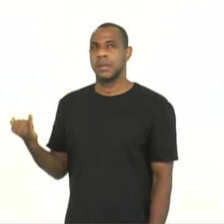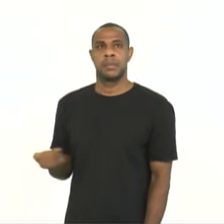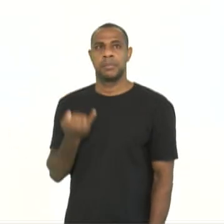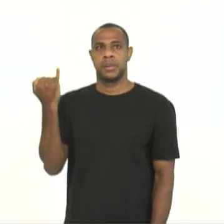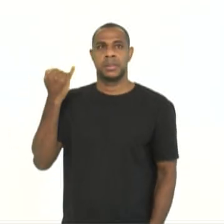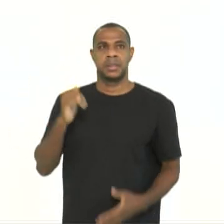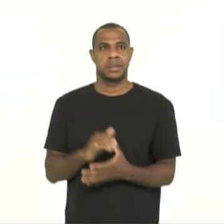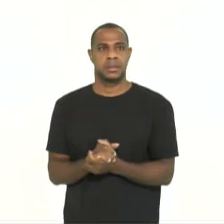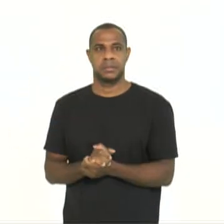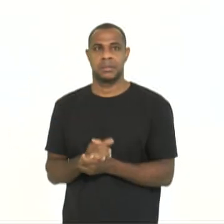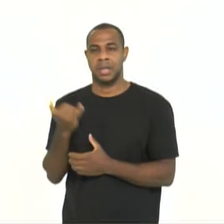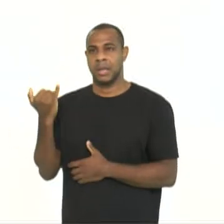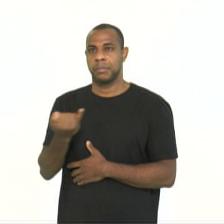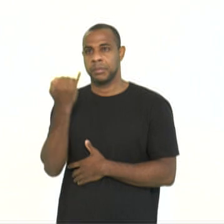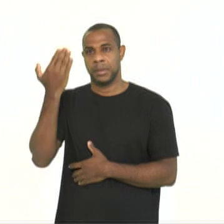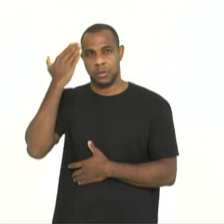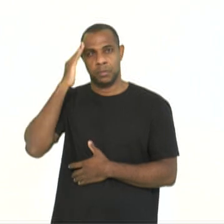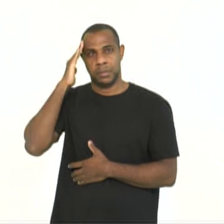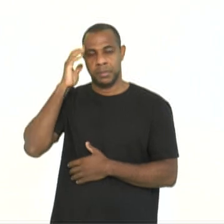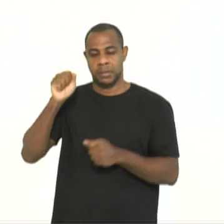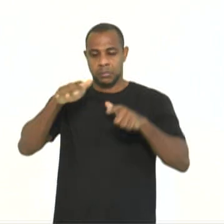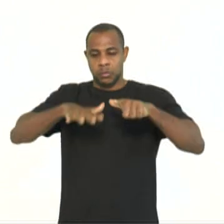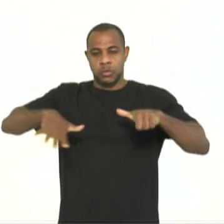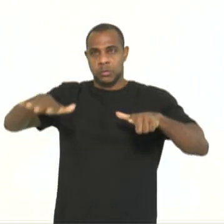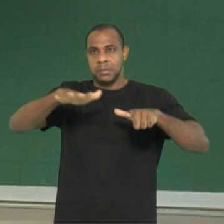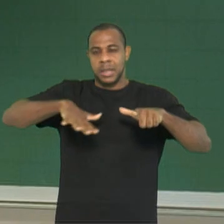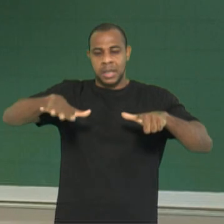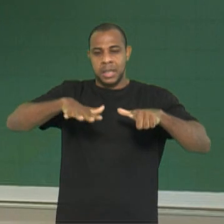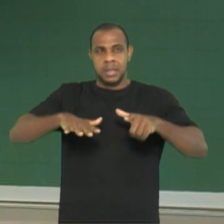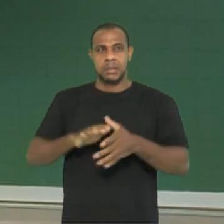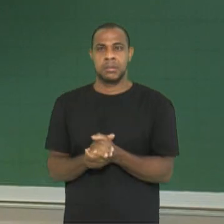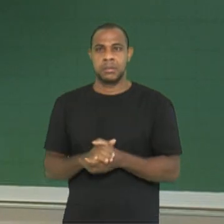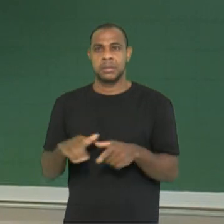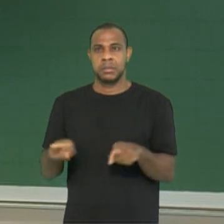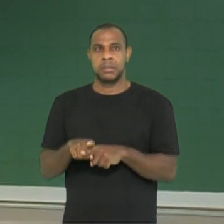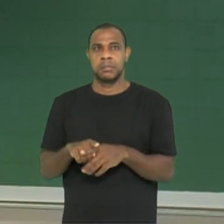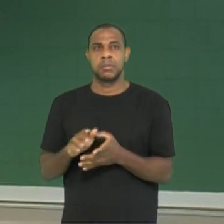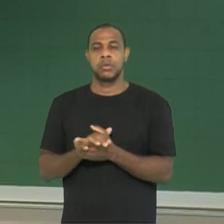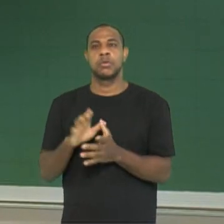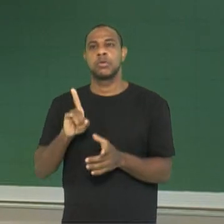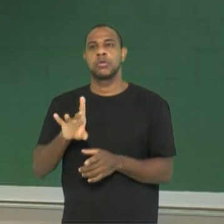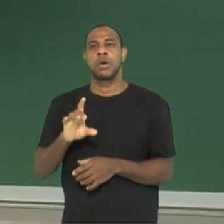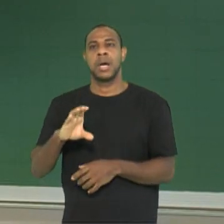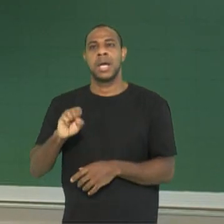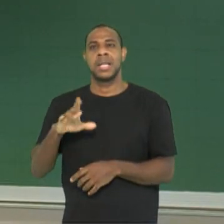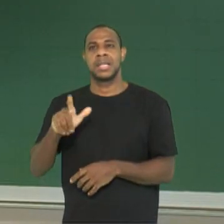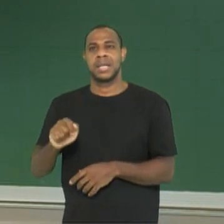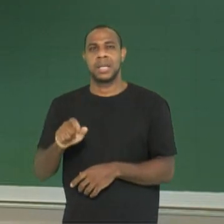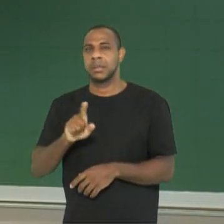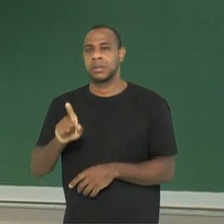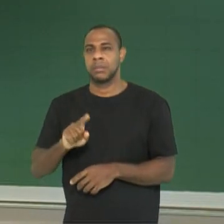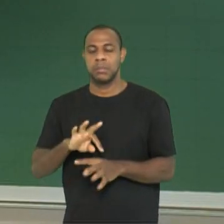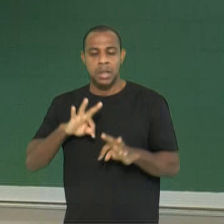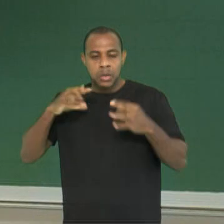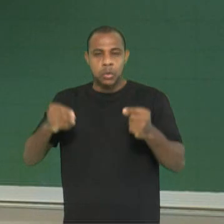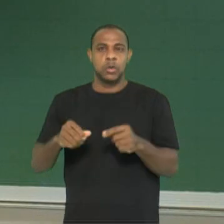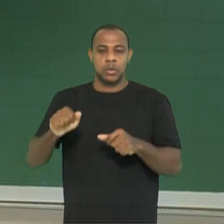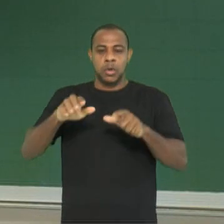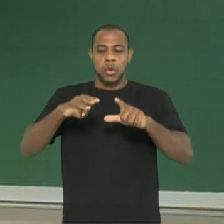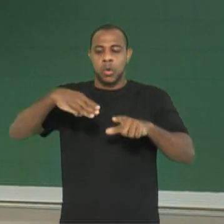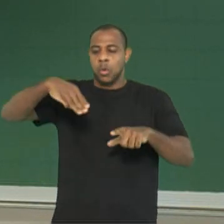escala cartográfica para a compreensão do espaço geográfico, não só da escala cartográfica, mas também de toda a